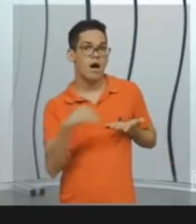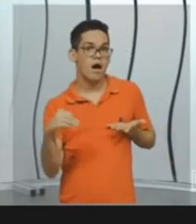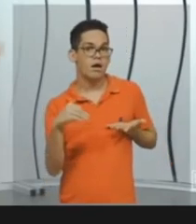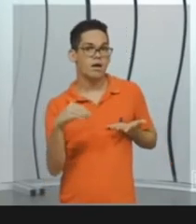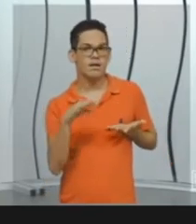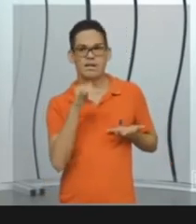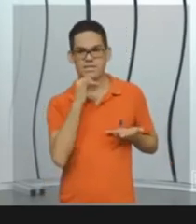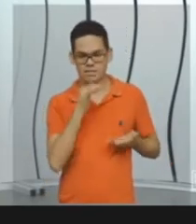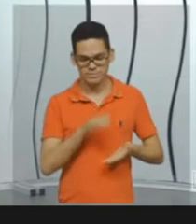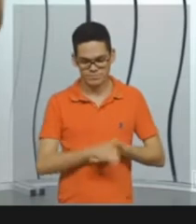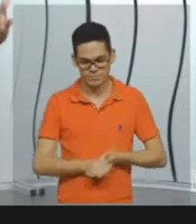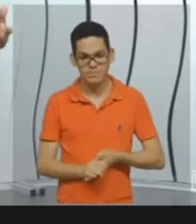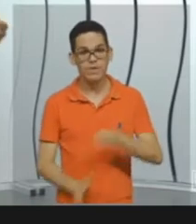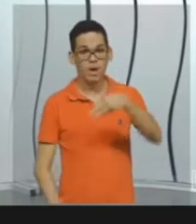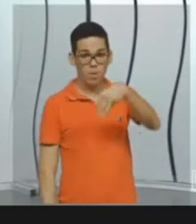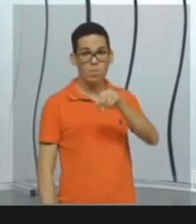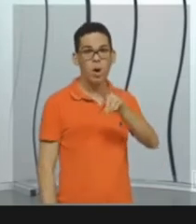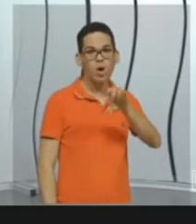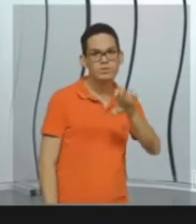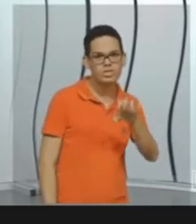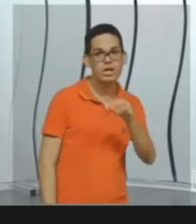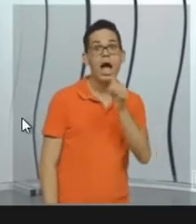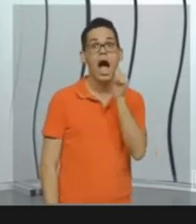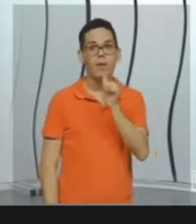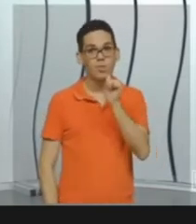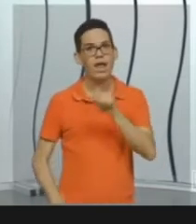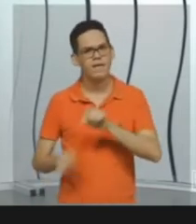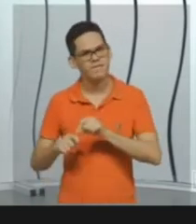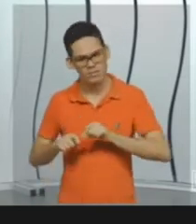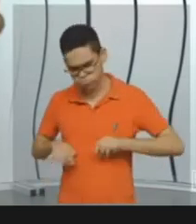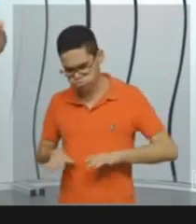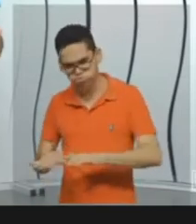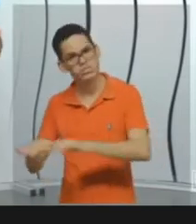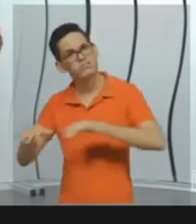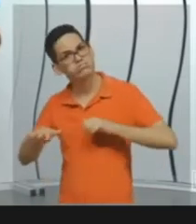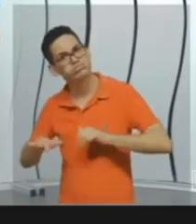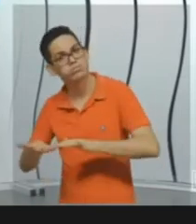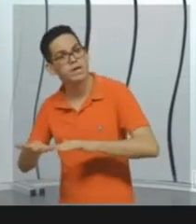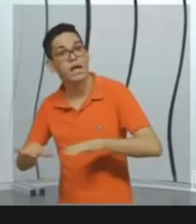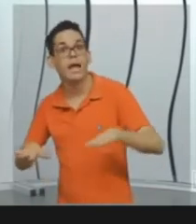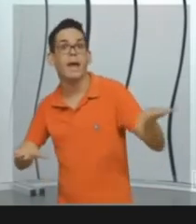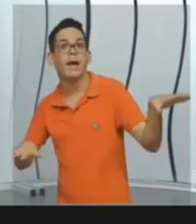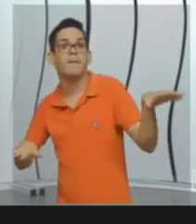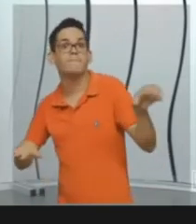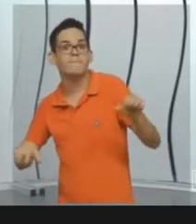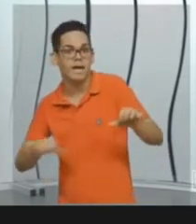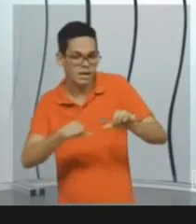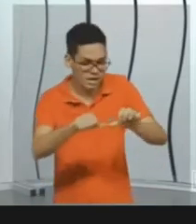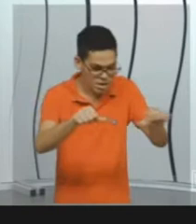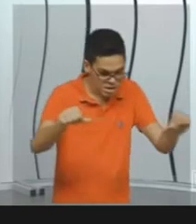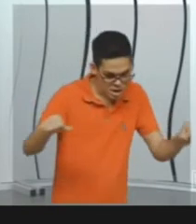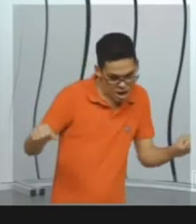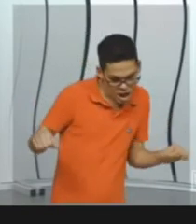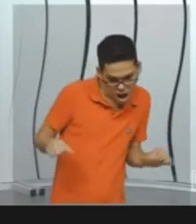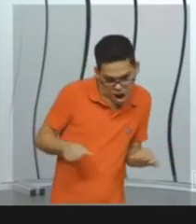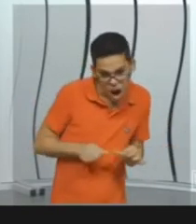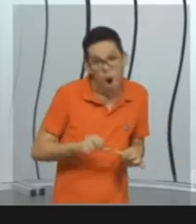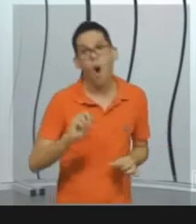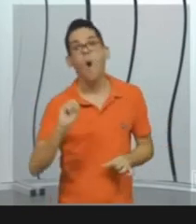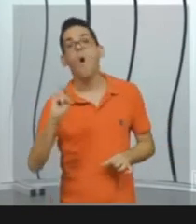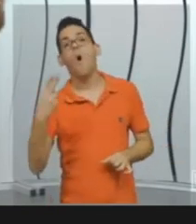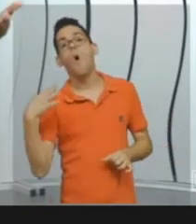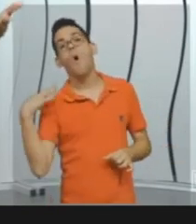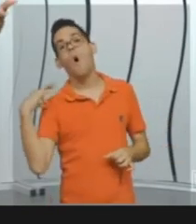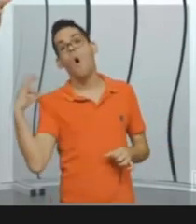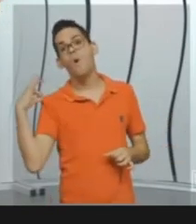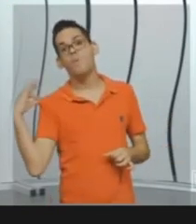uma costureira usa um molde para a roupa, ela pode usar como molde alguns materiais que ela tem, mas ela pode usar uma outra roupa como molde para fazer uma igual,